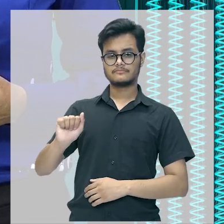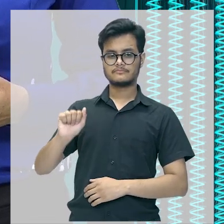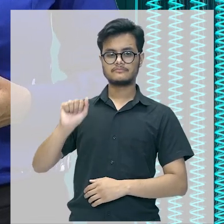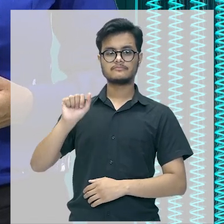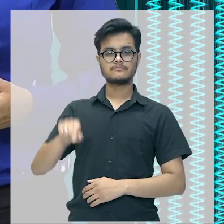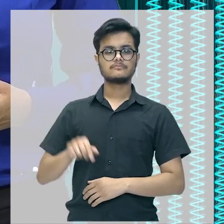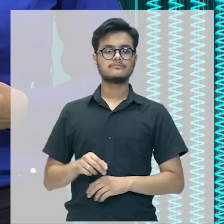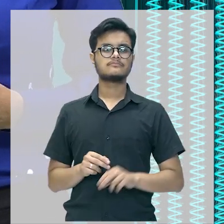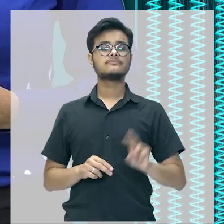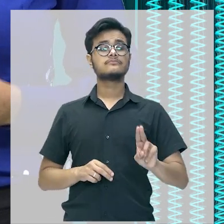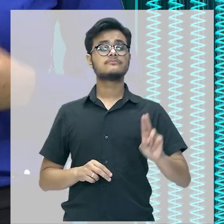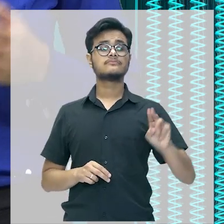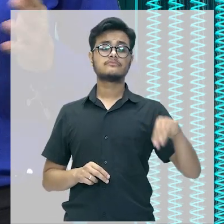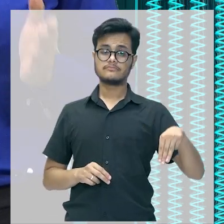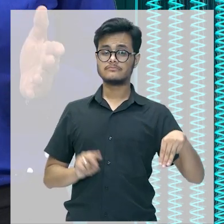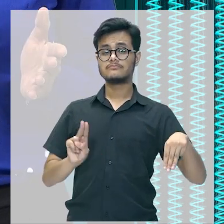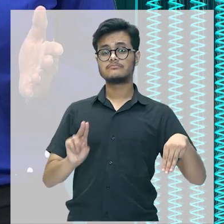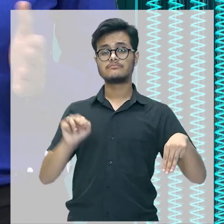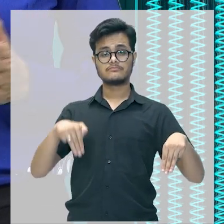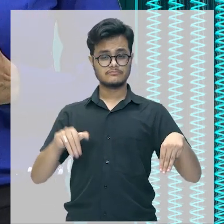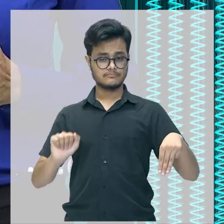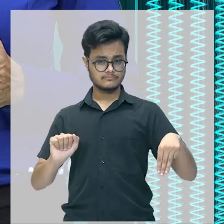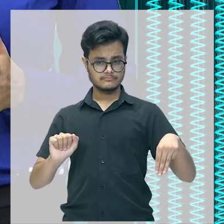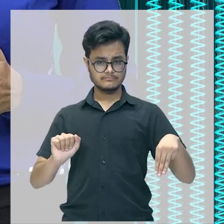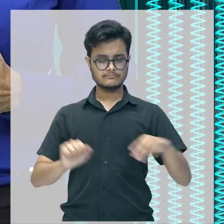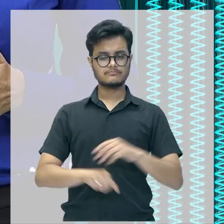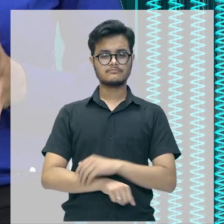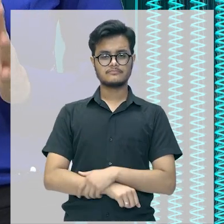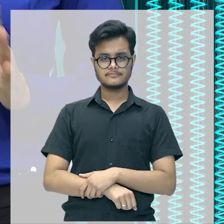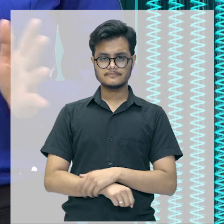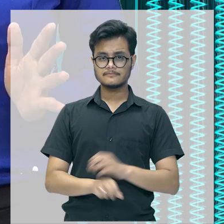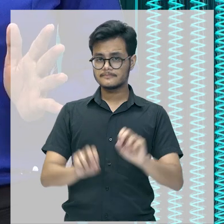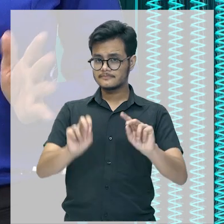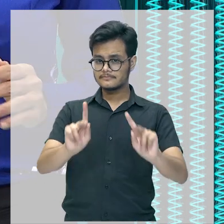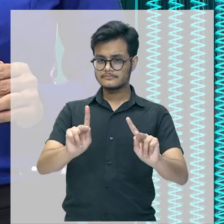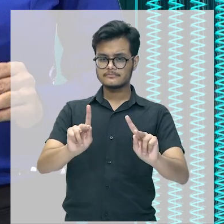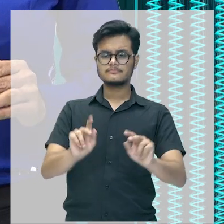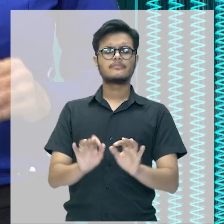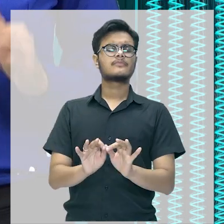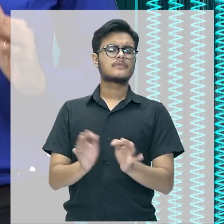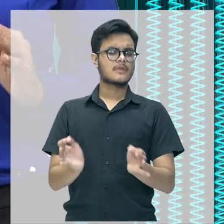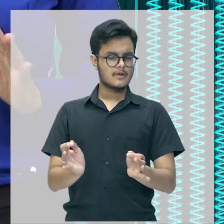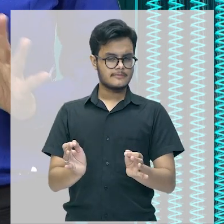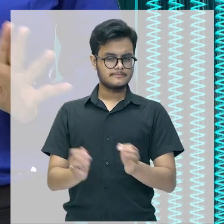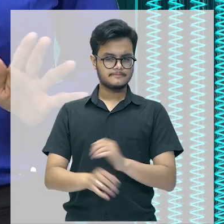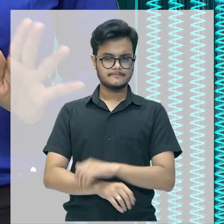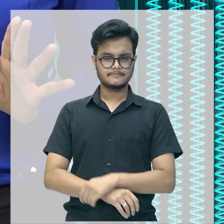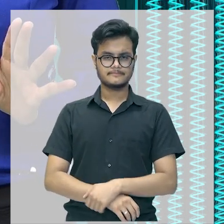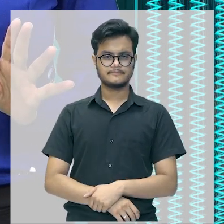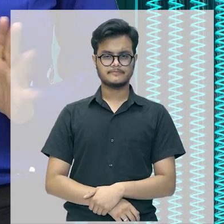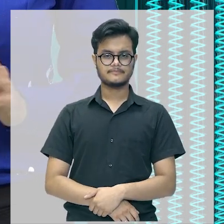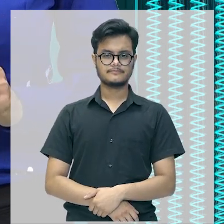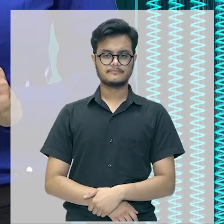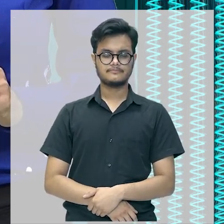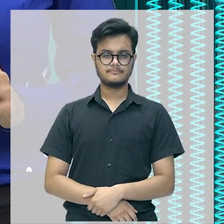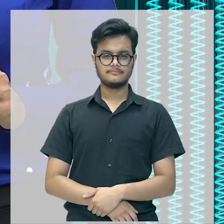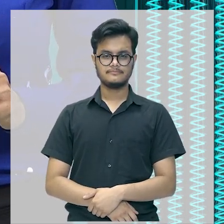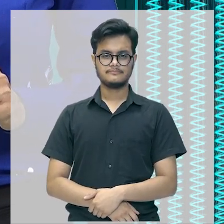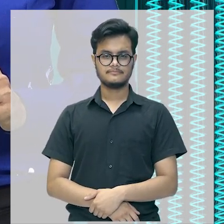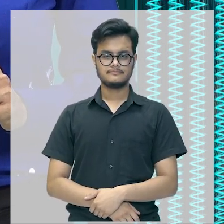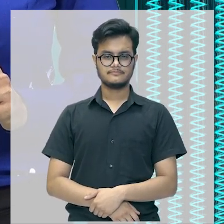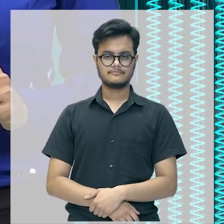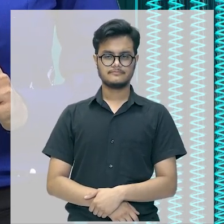artigo indefinido a significa uma, certo? É singular. Uma. Então, esse é o significado